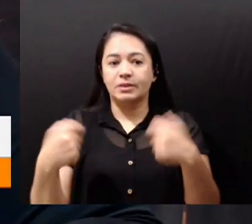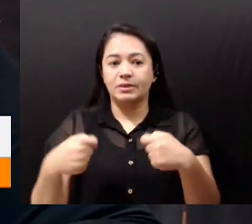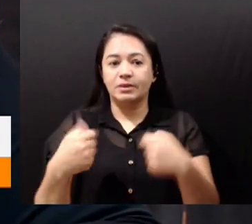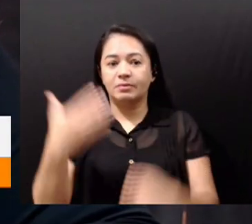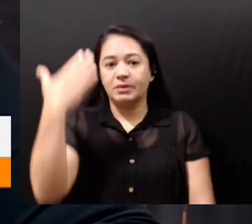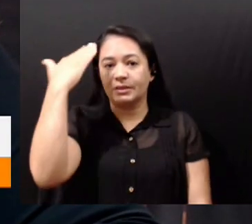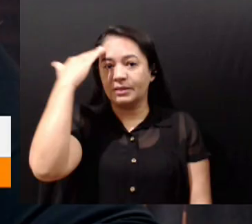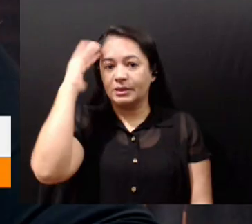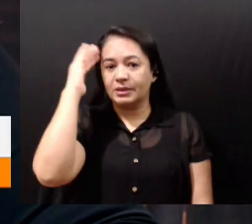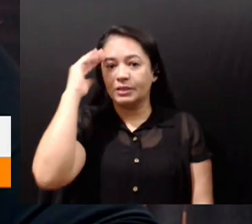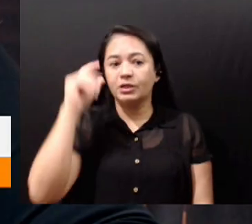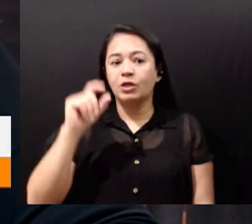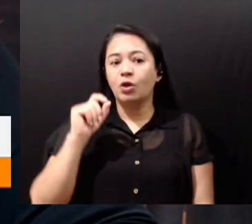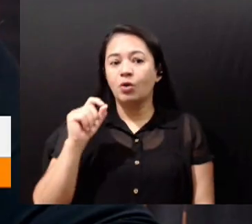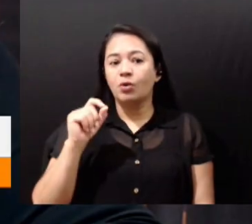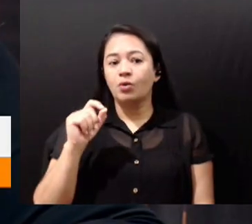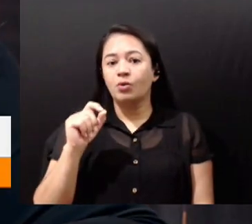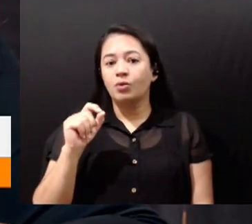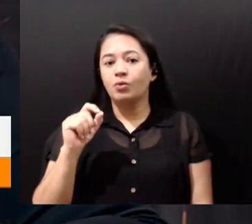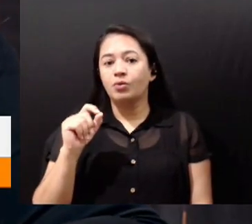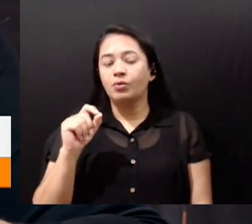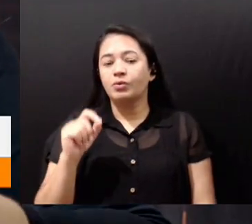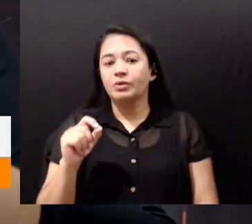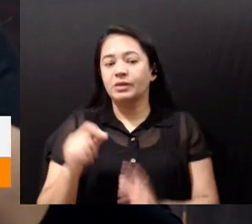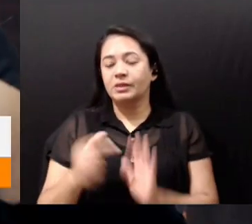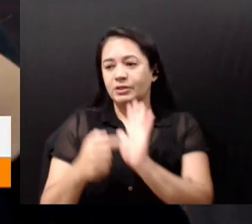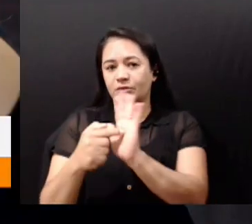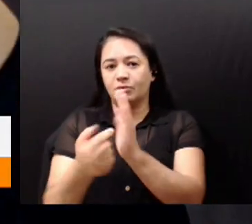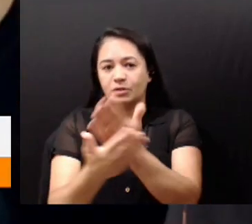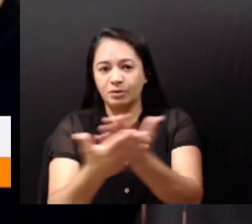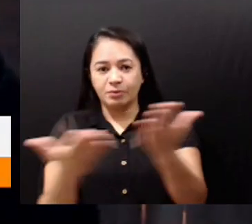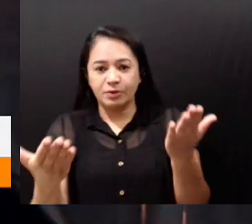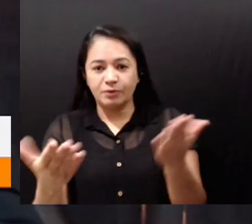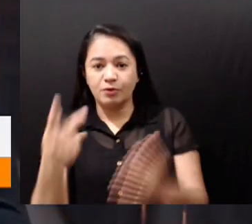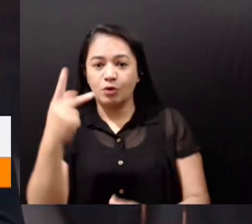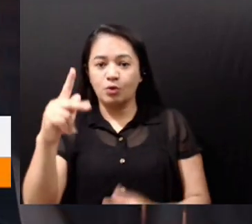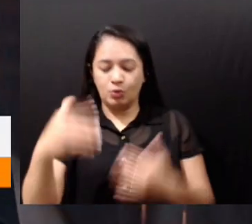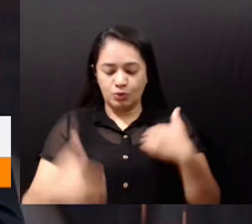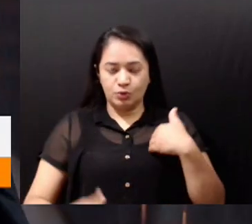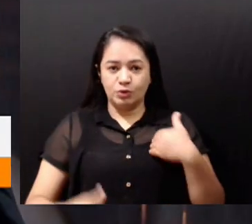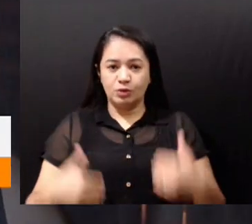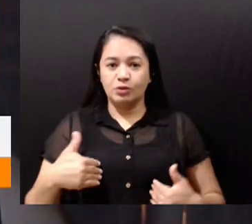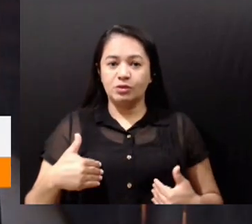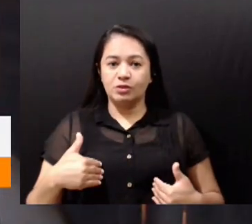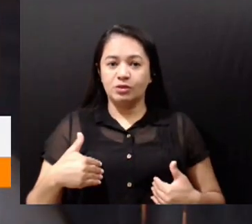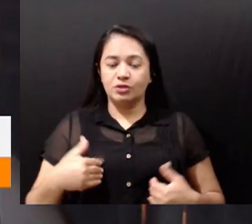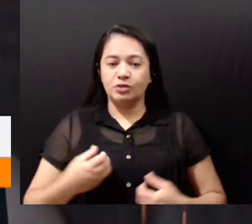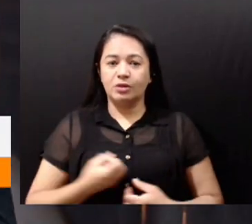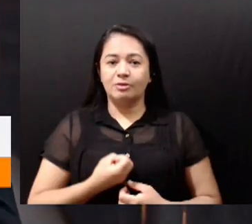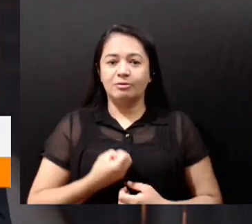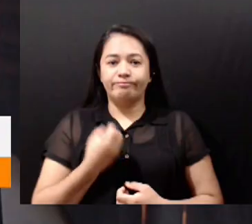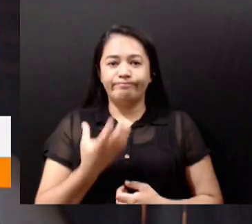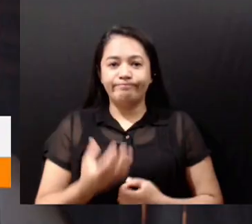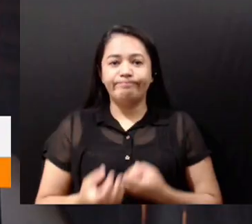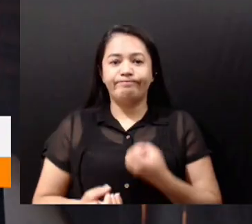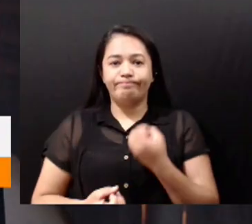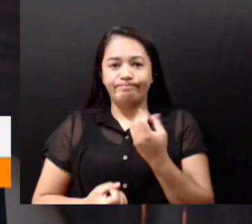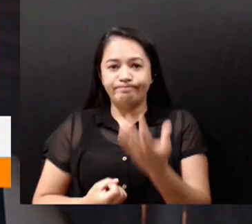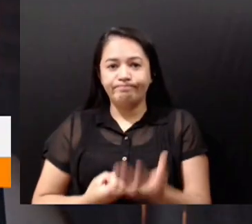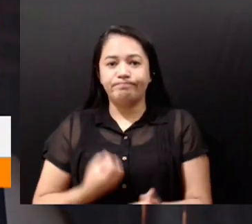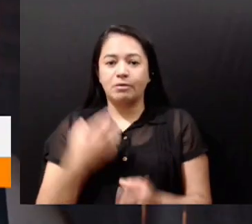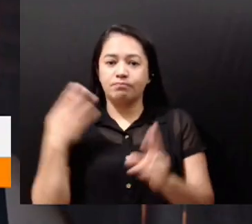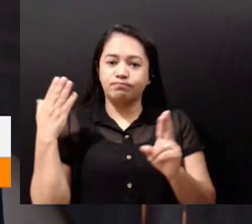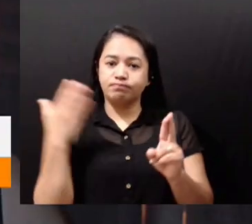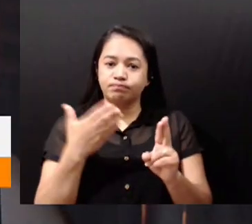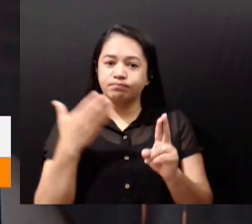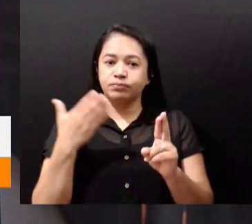que aquilo está sinalizando para você, o que o seu corpo já está colocando para fora, já está representando no tamanho,